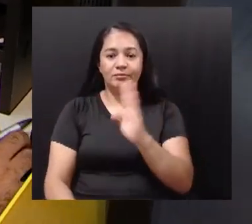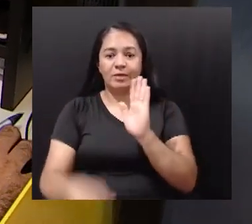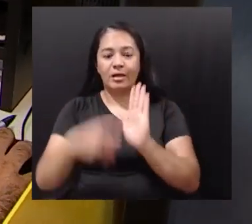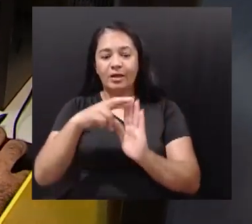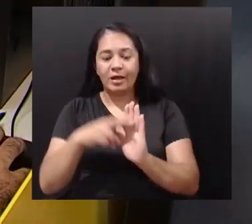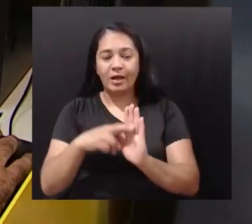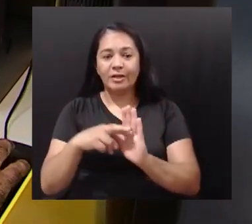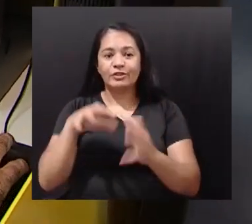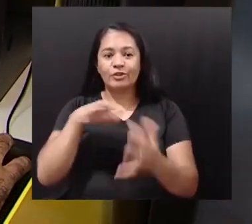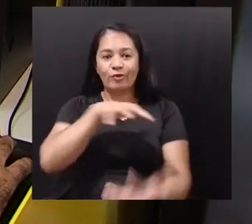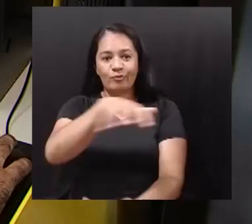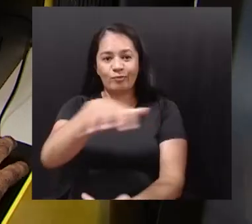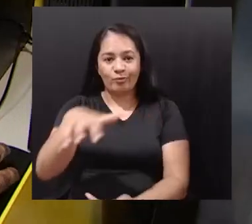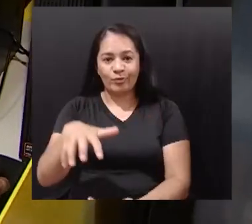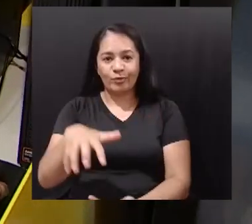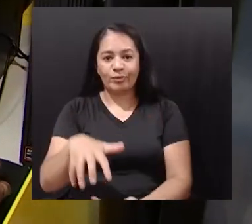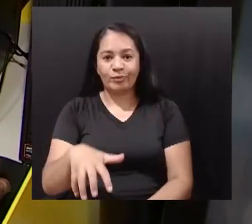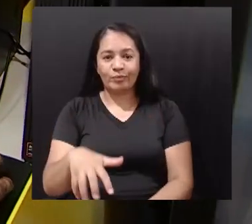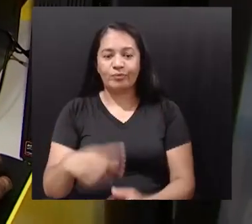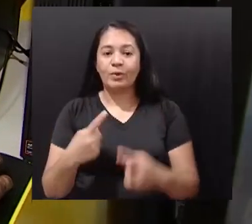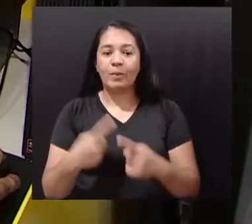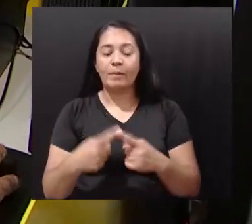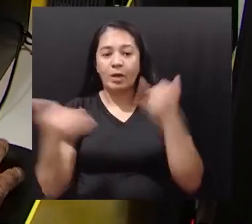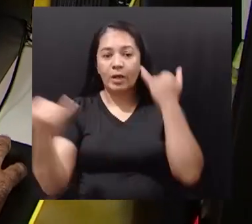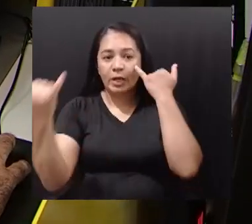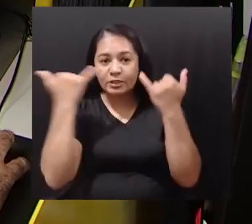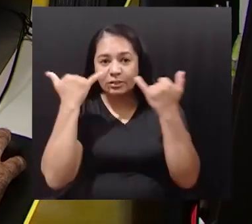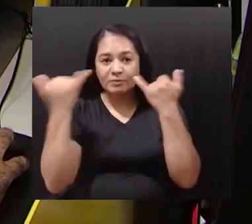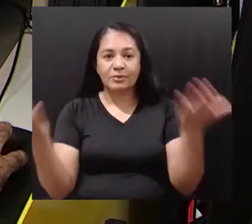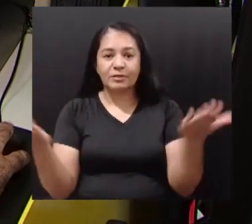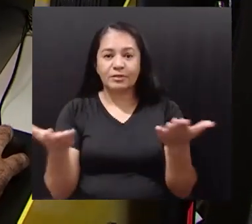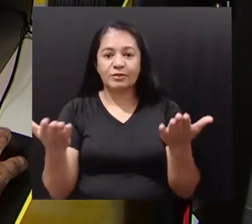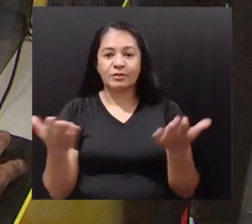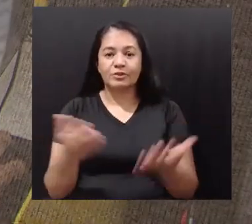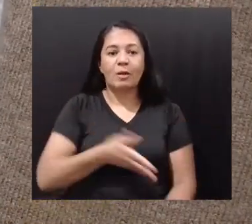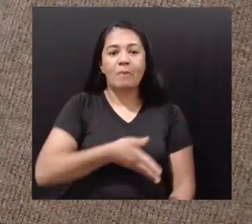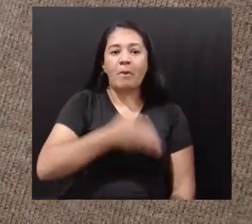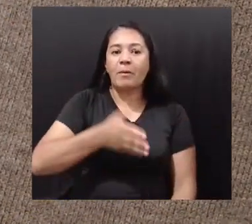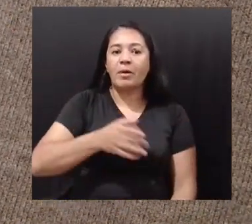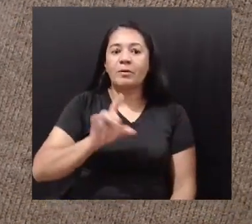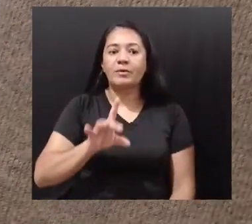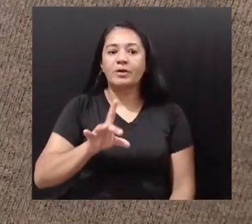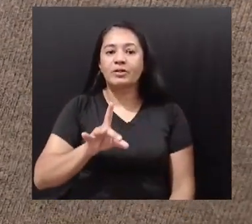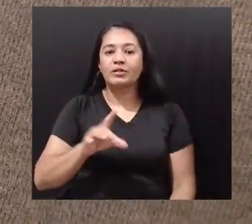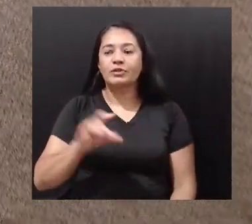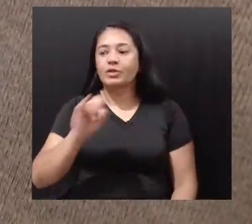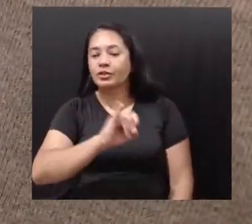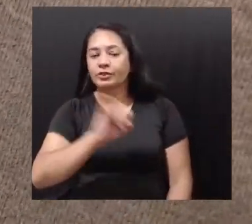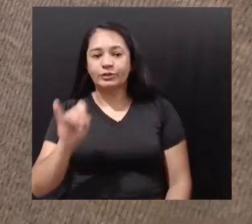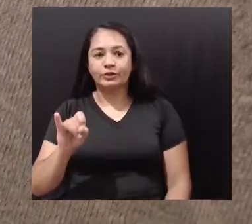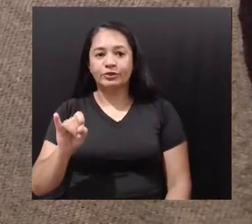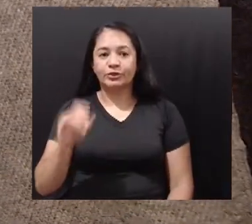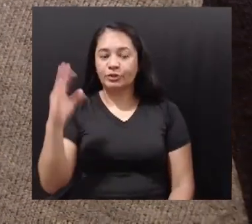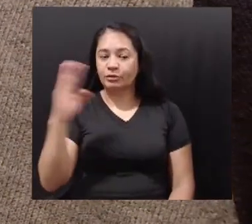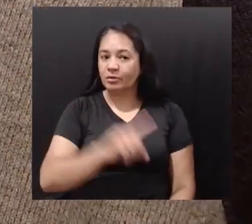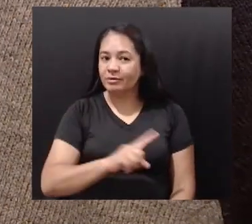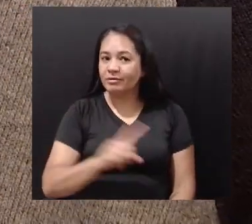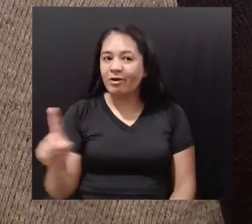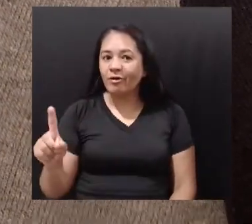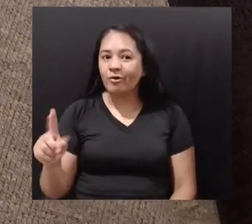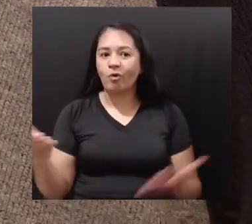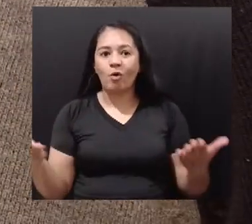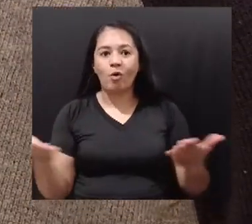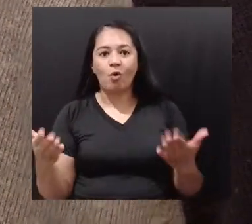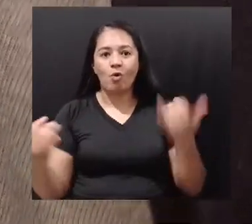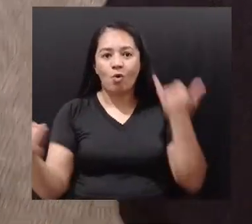Porque os dados hoje, eles não trafegam só entre instituições no Brasil. Hoje, os dados eles